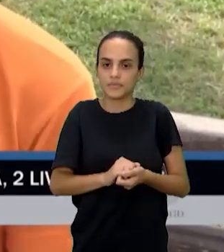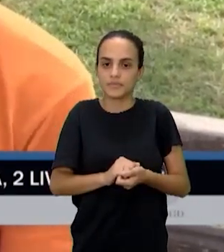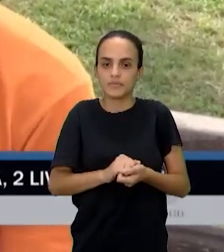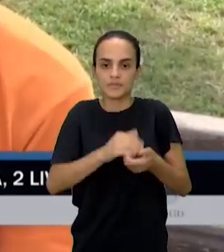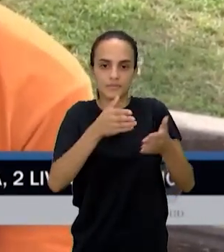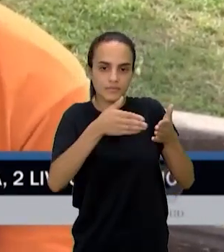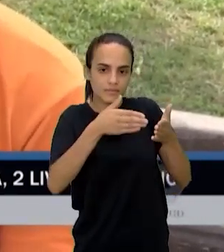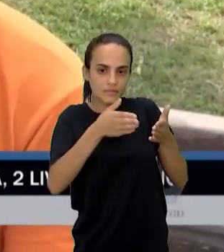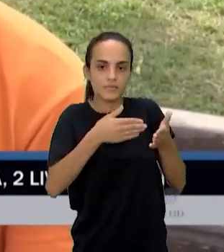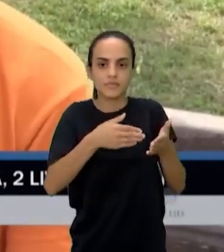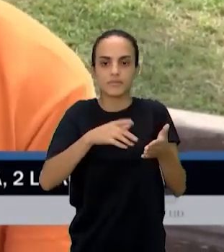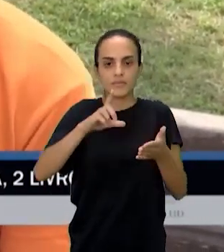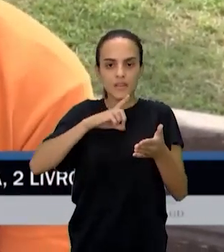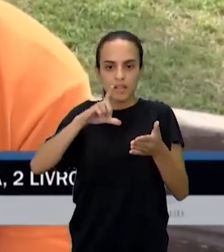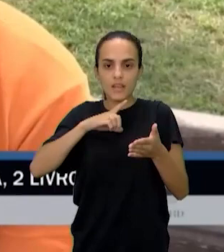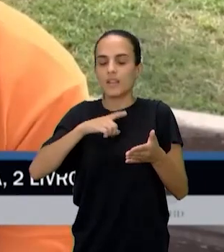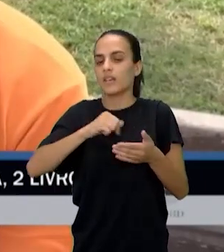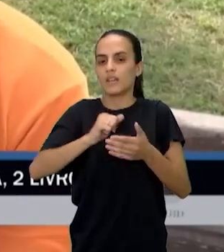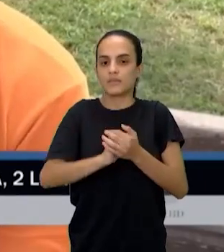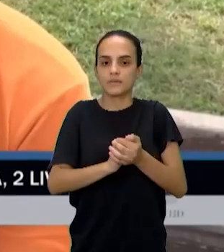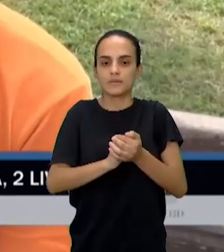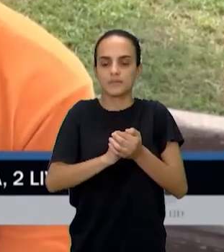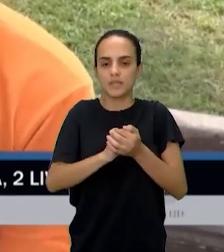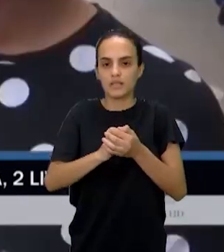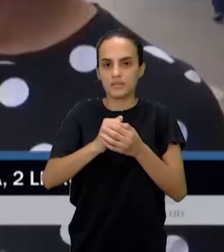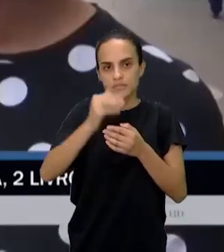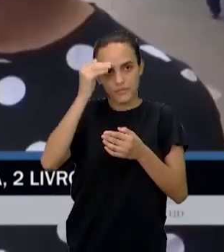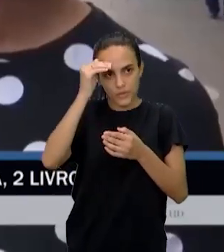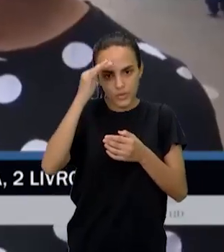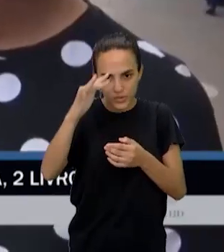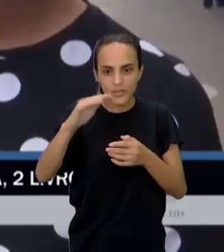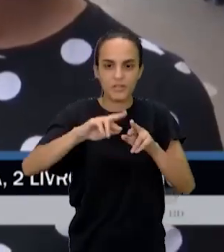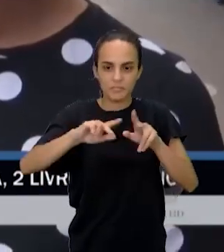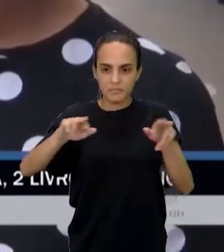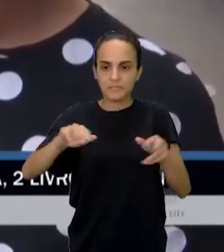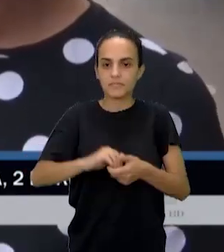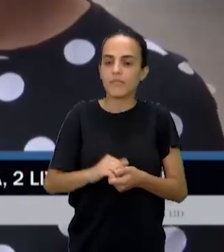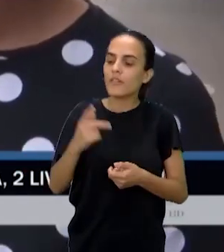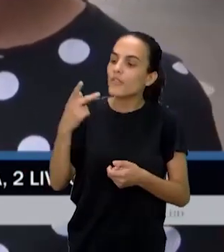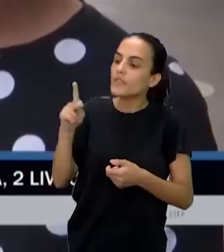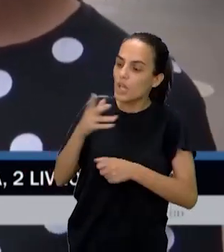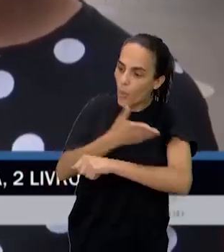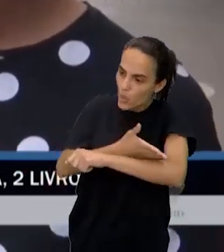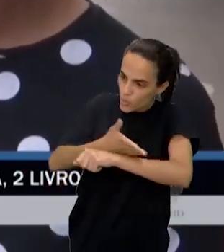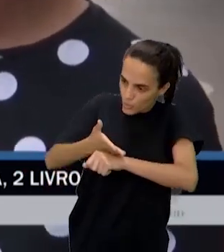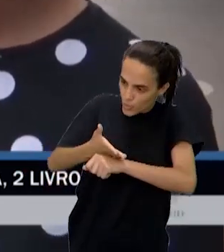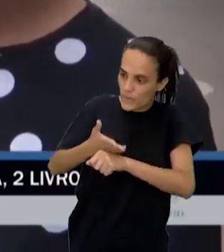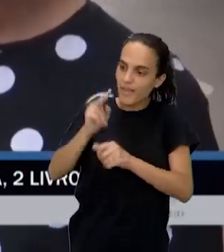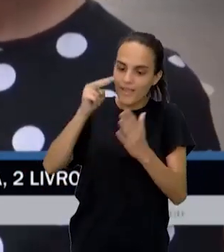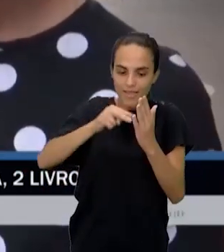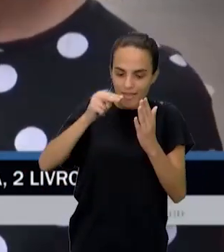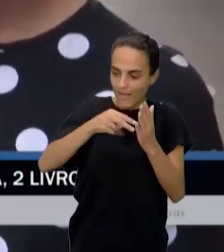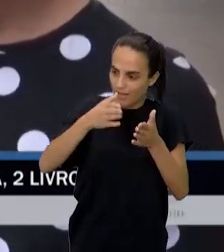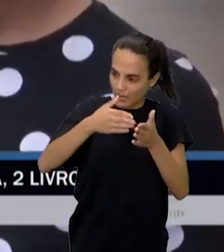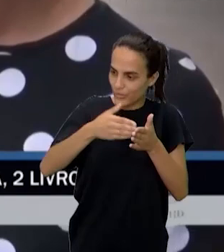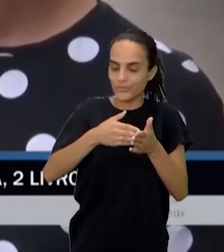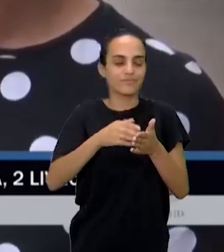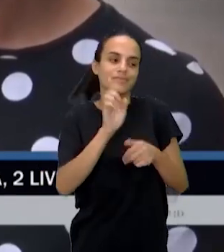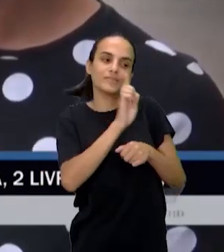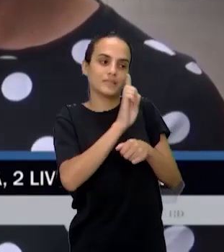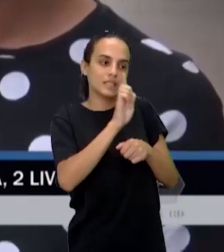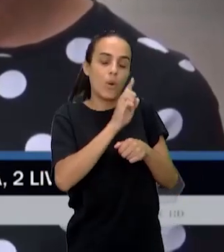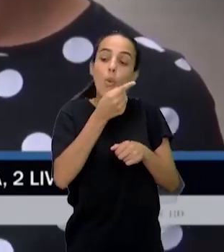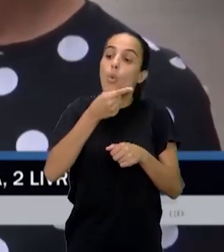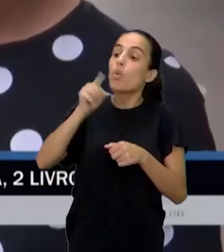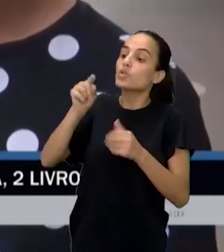livros mais voltados para a parte de psicologia, filosofia, essas coisas assim. Você tem o hábito de ler livros? Não. Quando foi a